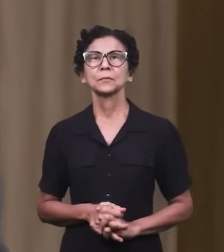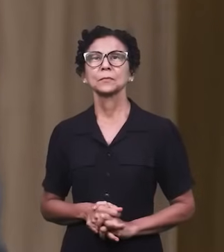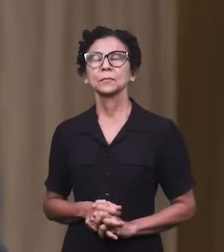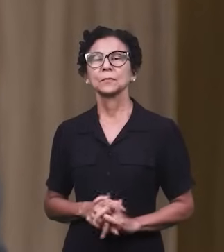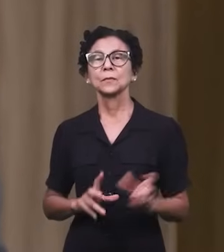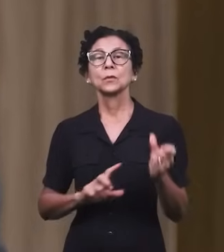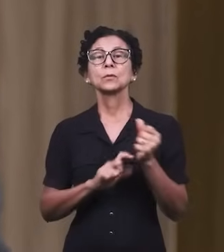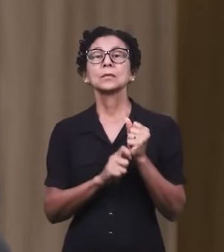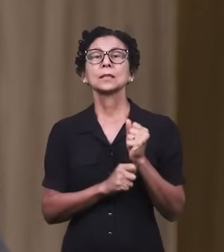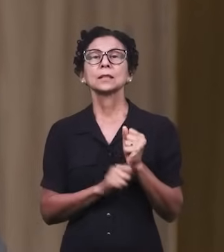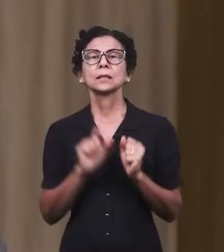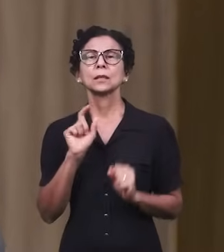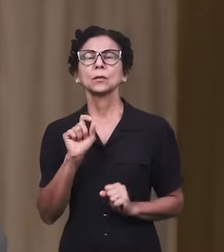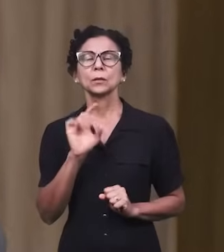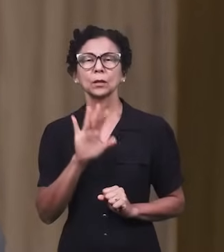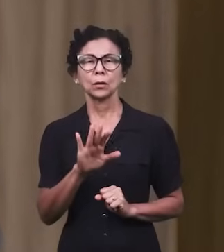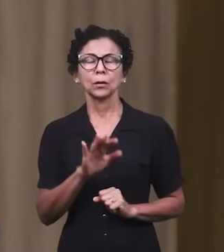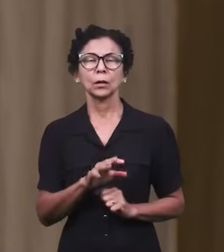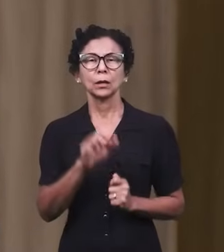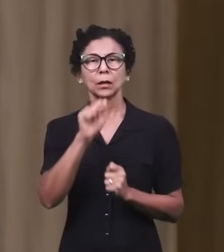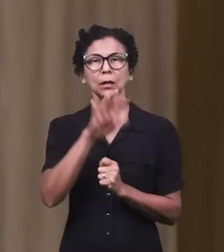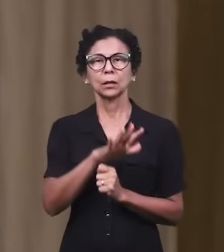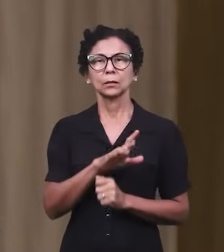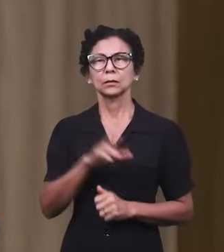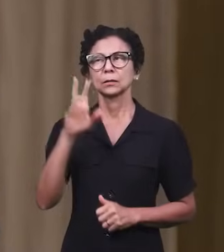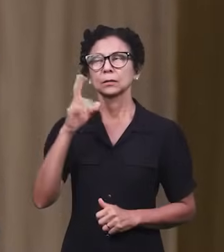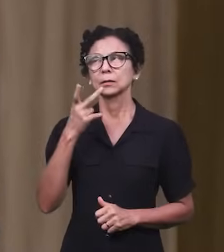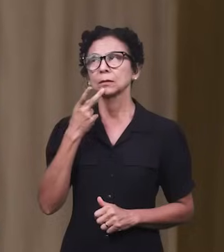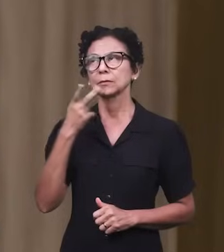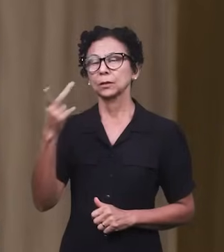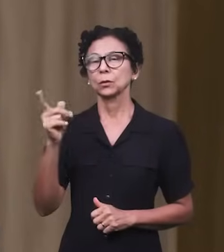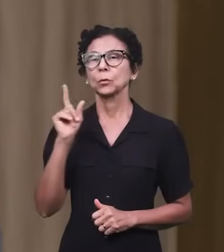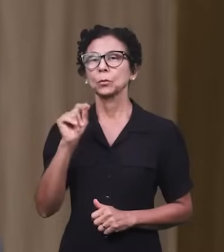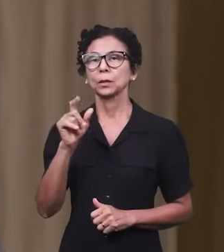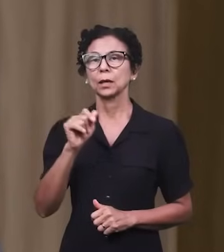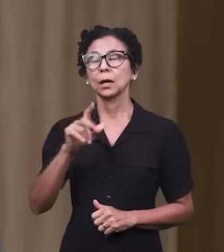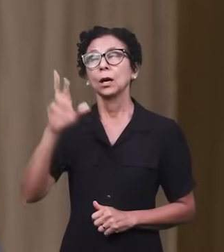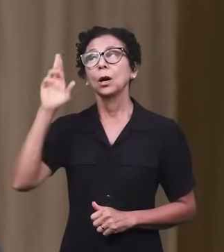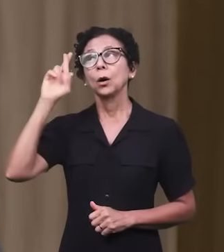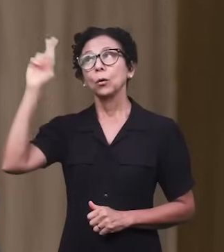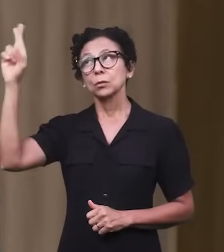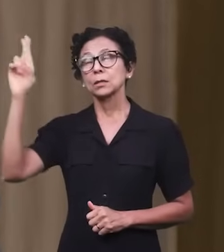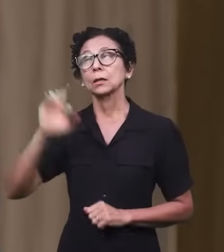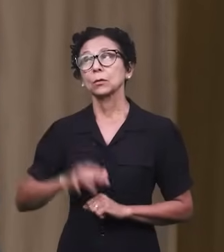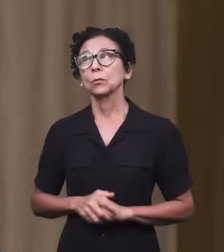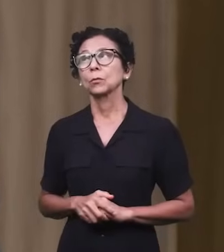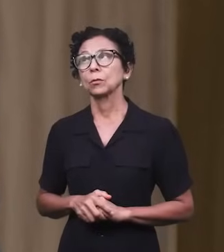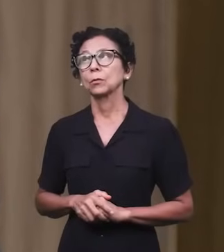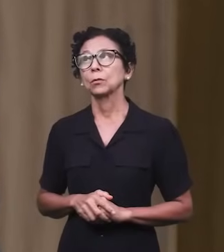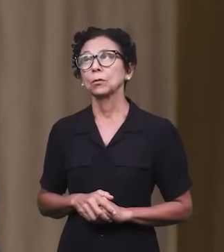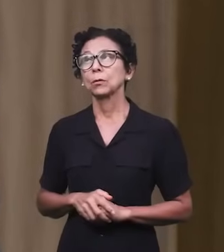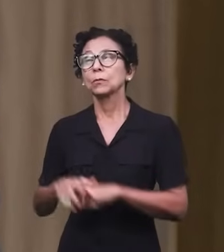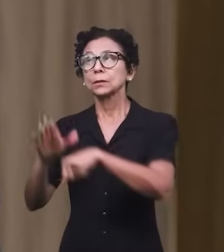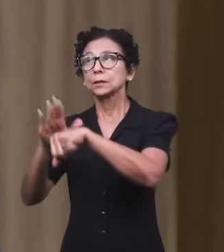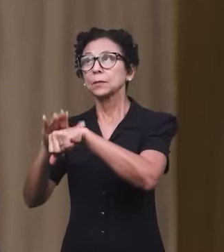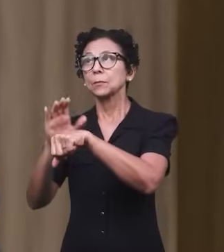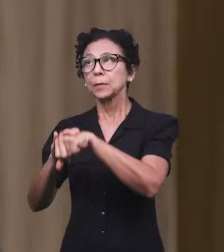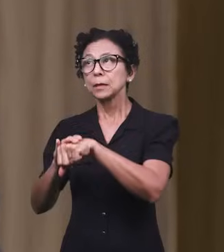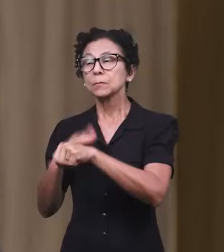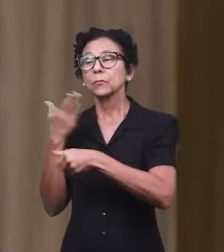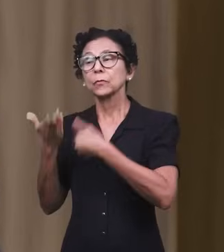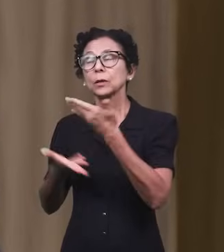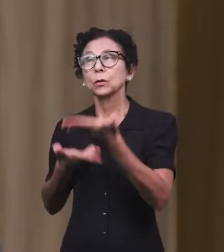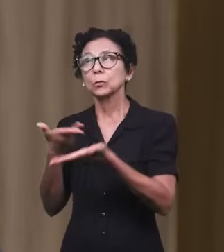foi que ela disse assim, olha, quem vai cuidar dele é o Senhor. E ela disse assim, e não vai ser por um tempo, vai